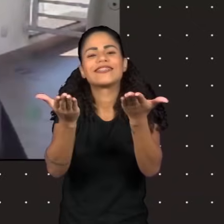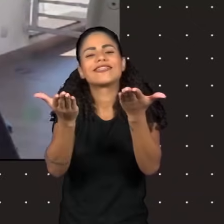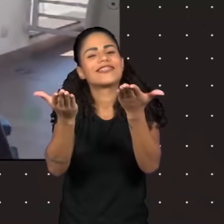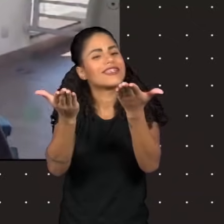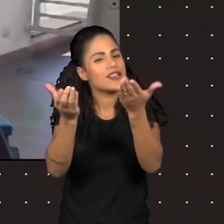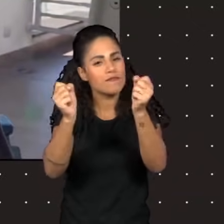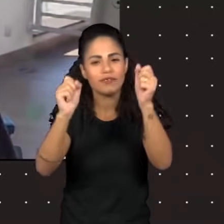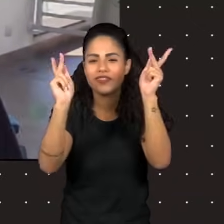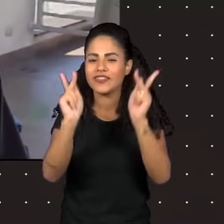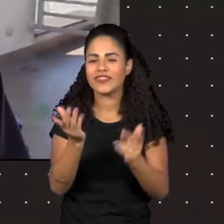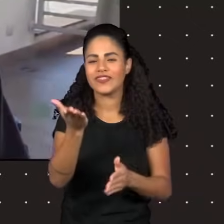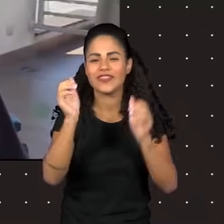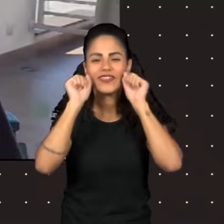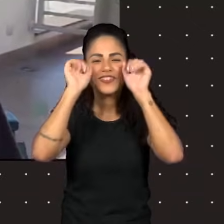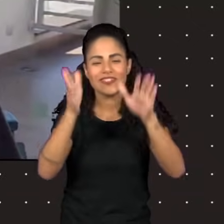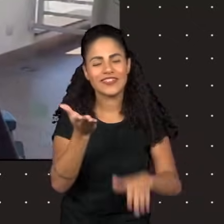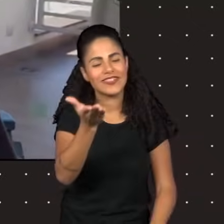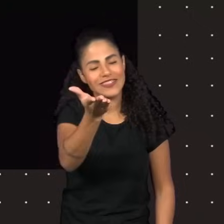Muitas bênçãos.